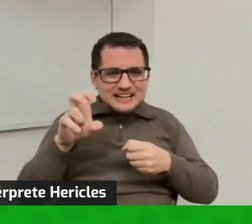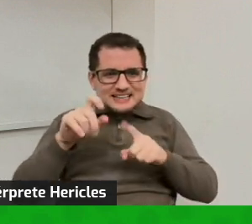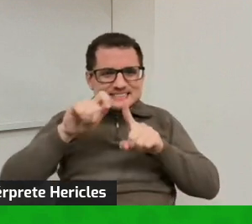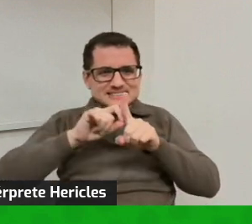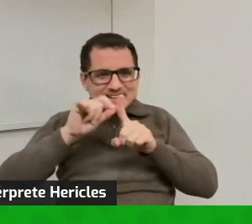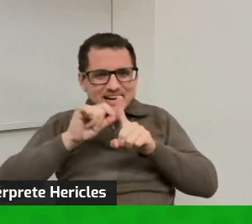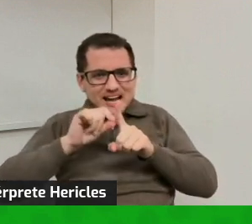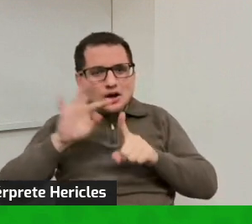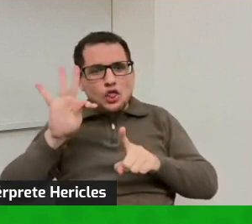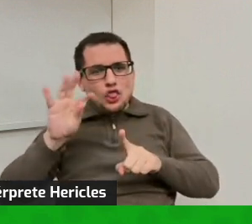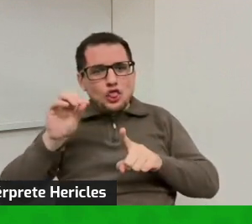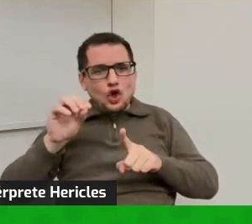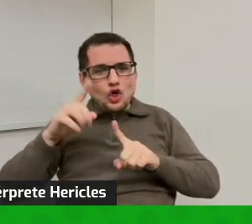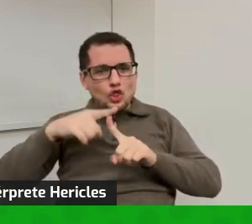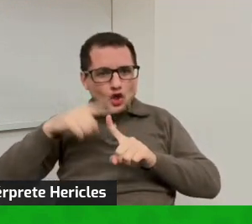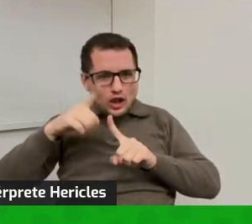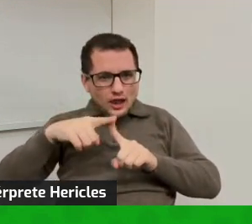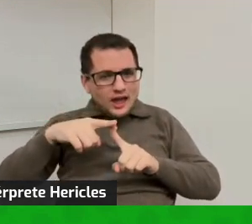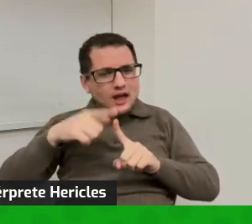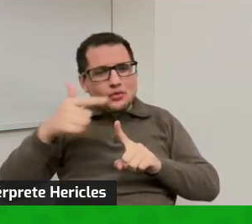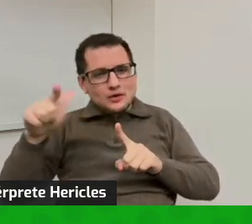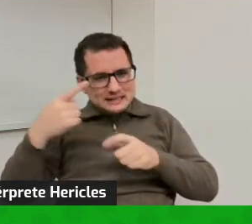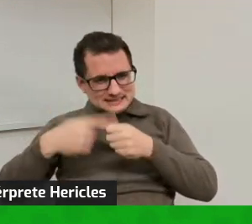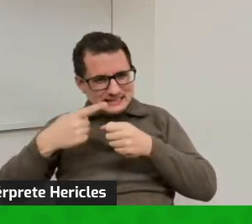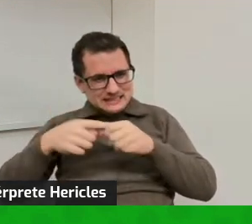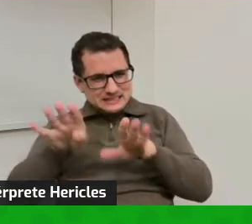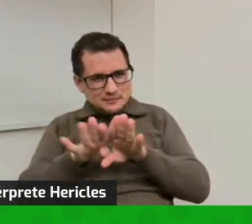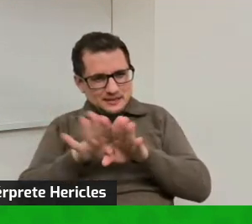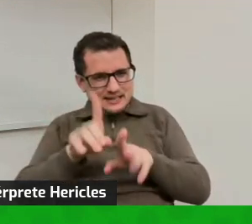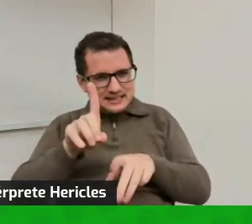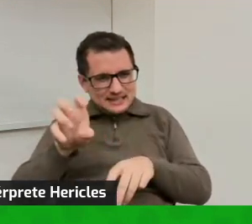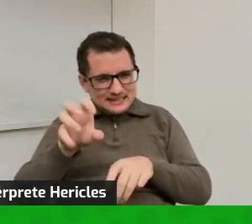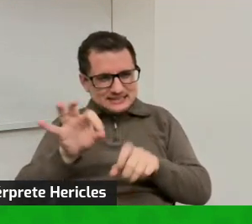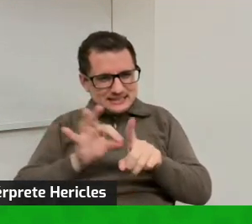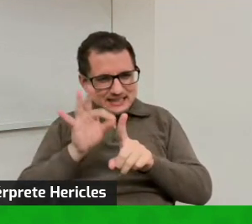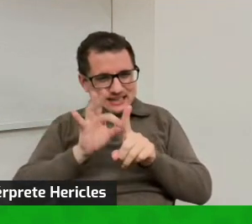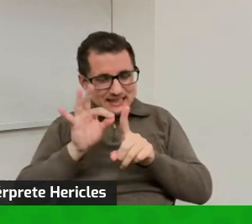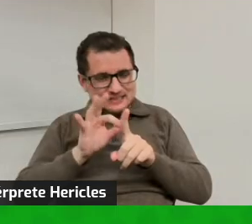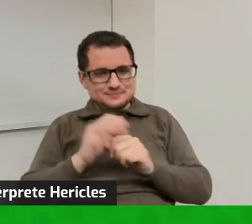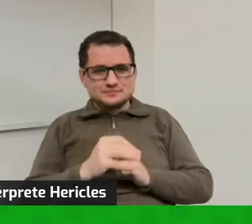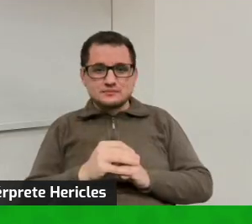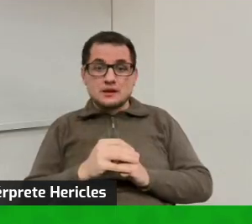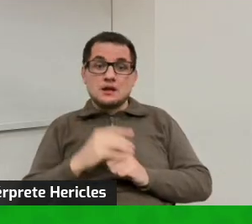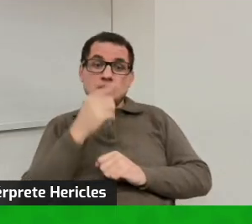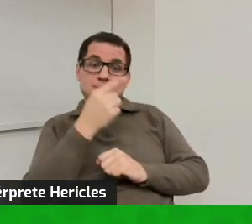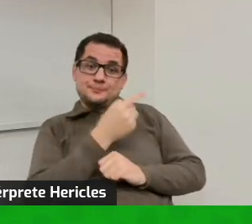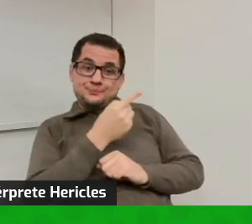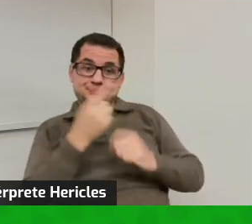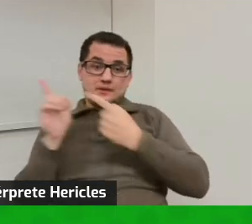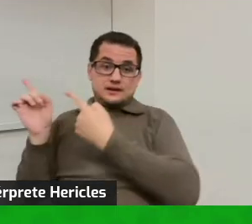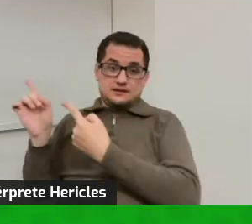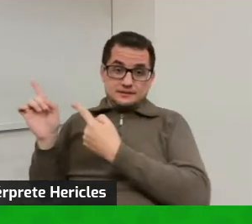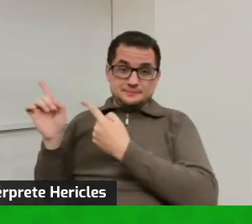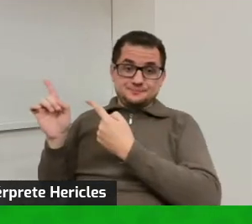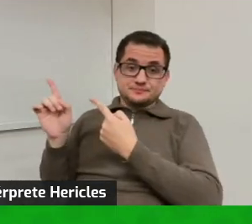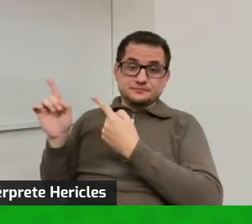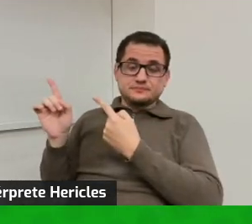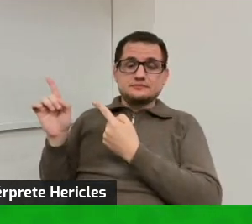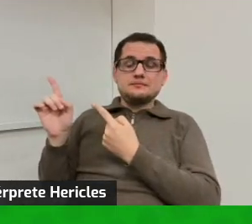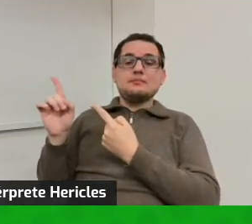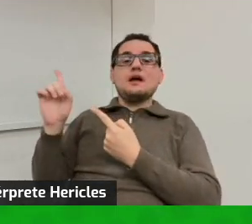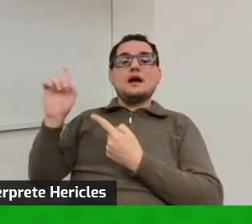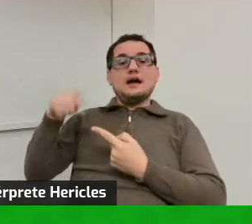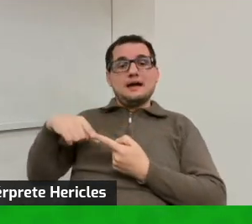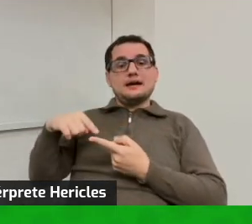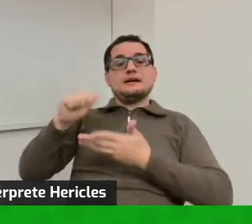prática. Então, exercício proposto para vocês praticarem tudo mais as fórmulas, né? Então, é um exercício bem mais aberto do que